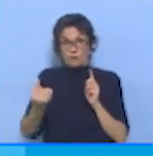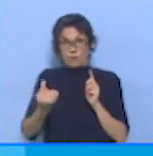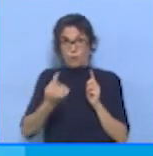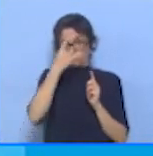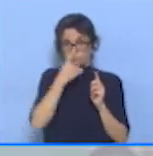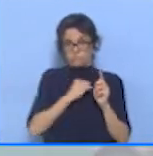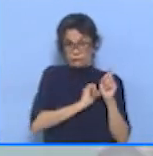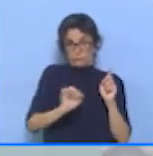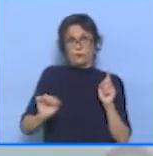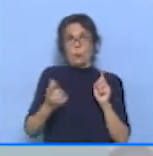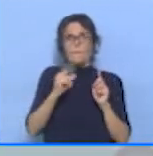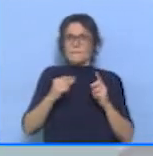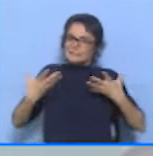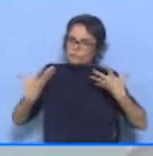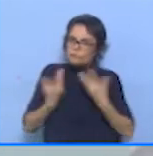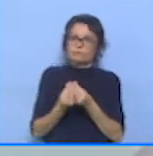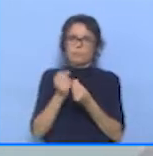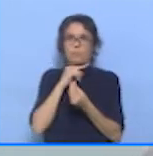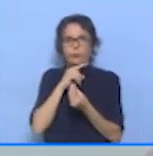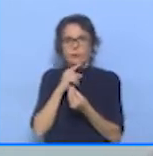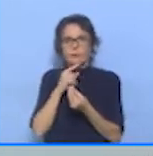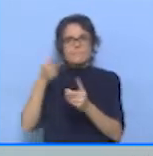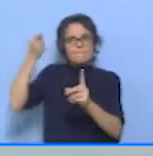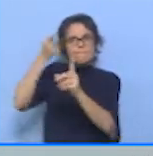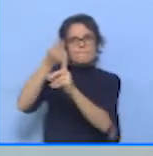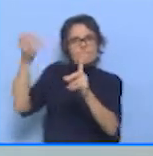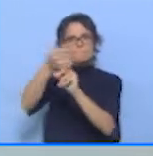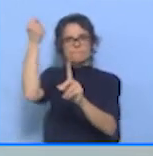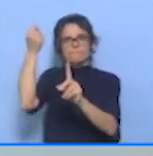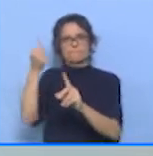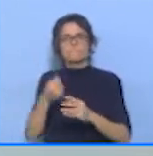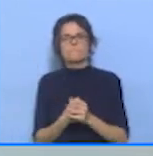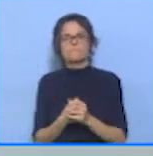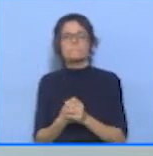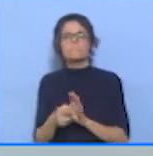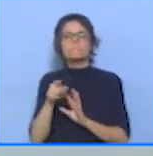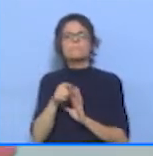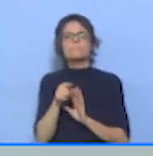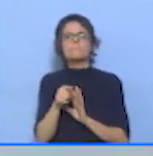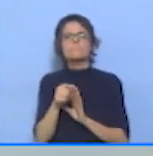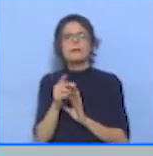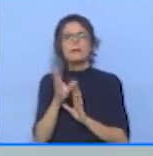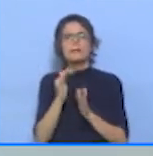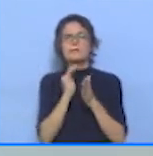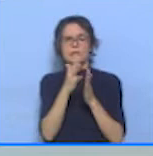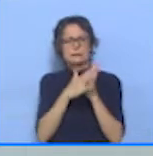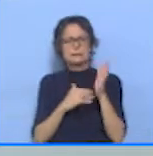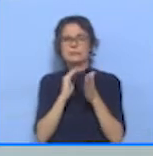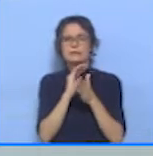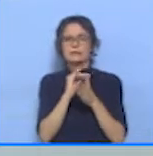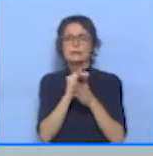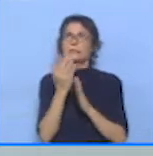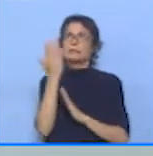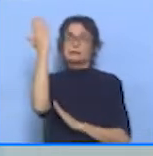que temos que causar essa diferença. E já vamos tentar perceber de que forma é que, a partir da encíclica, de facto, há uma mudança e uma mobilização em